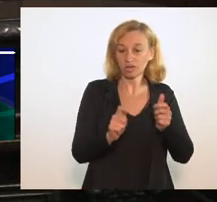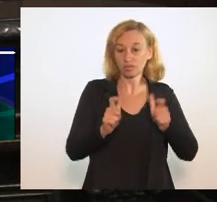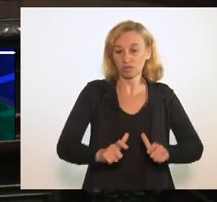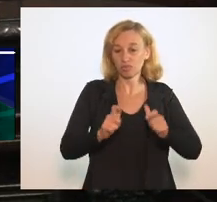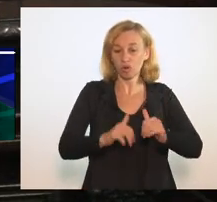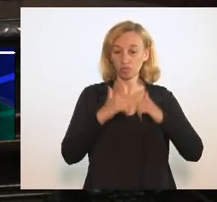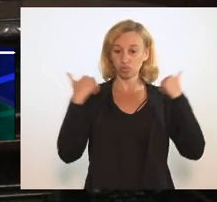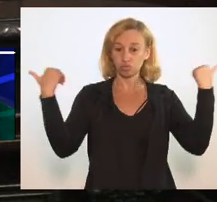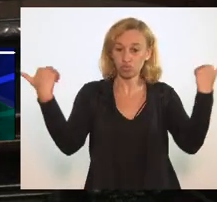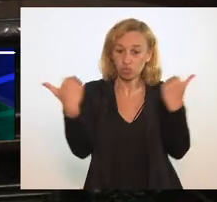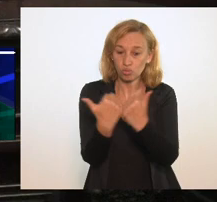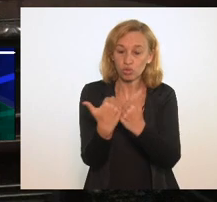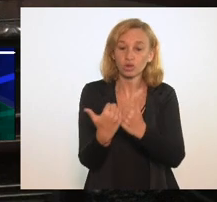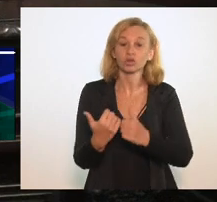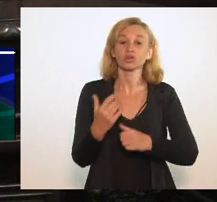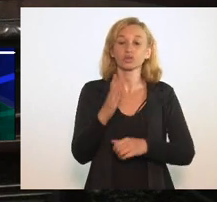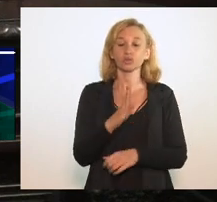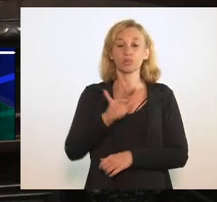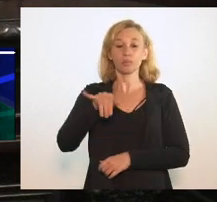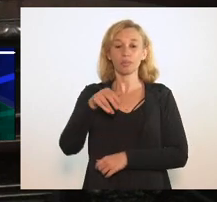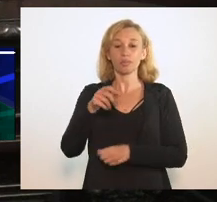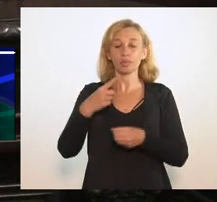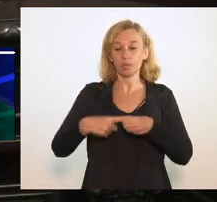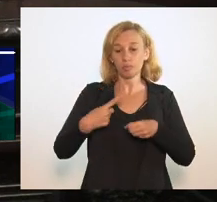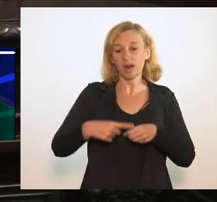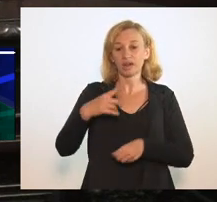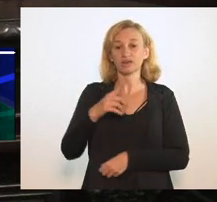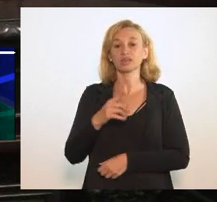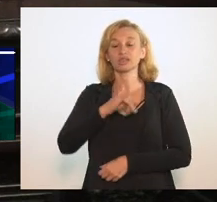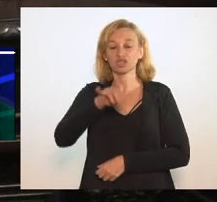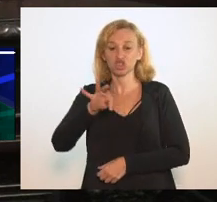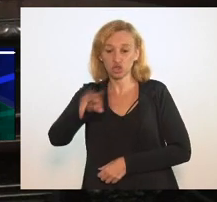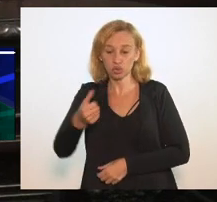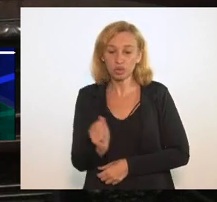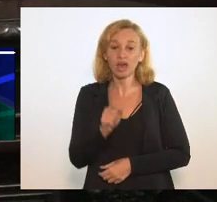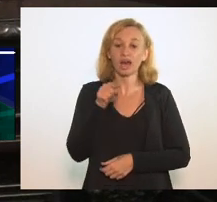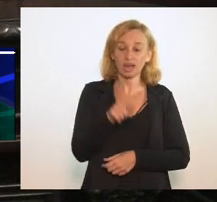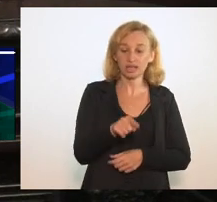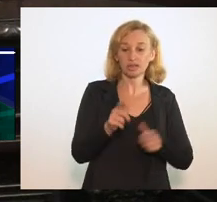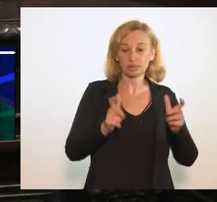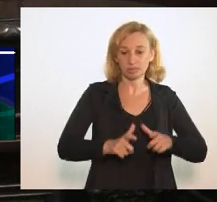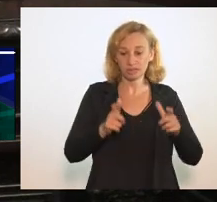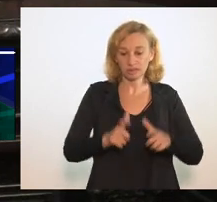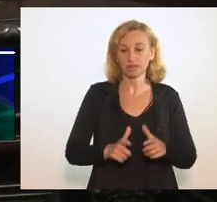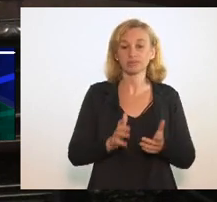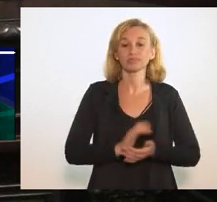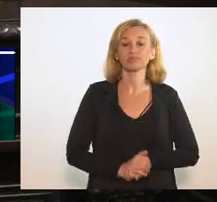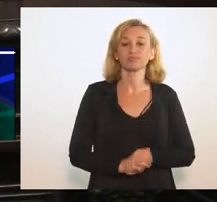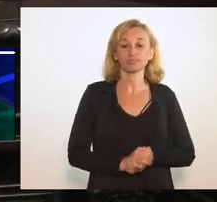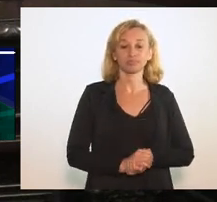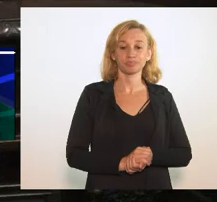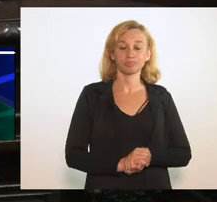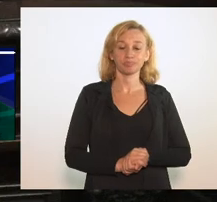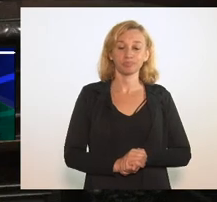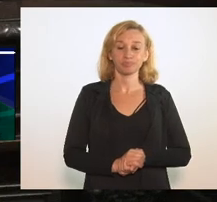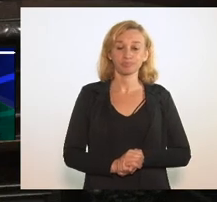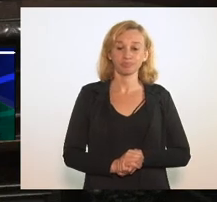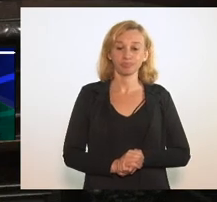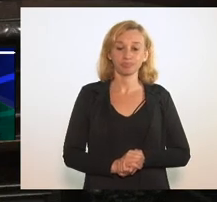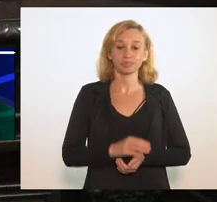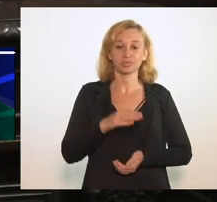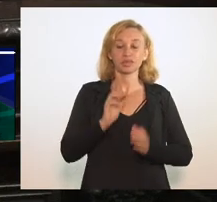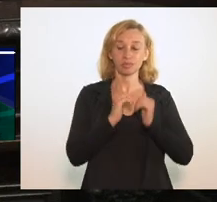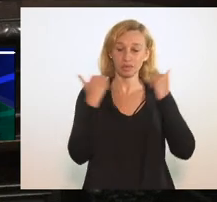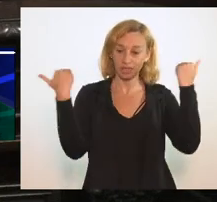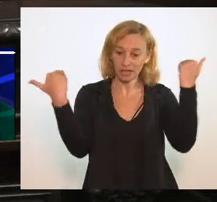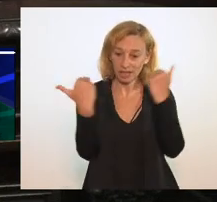cidade, no bairro da Tijuca. Ali, então, onde fica localizado atualmente o